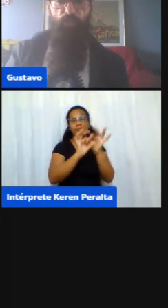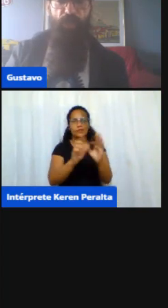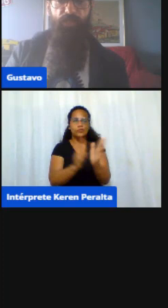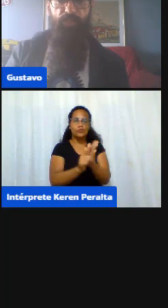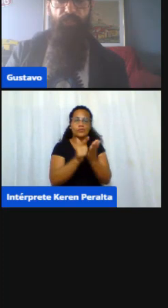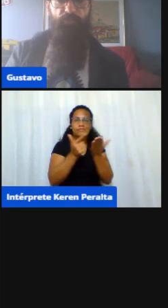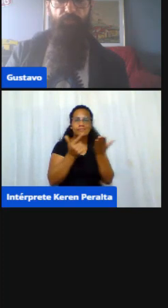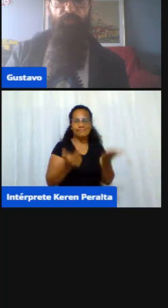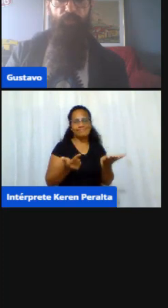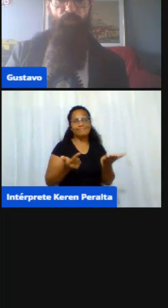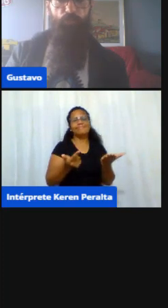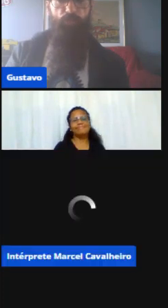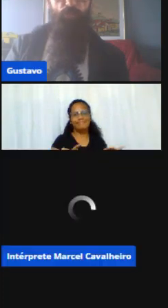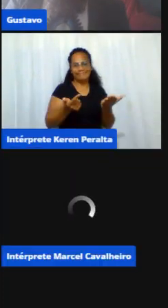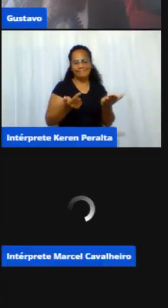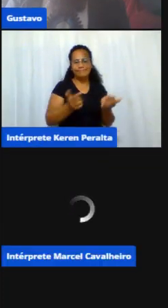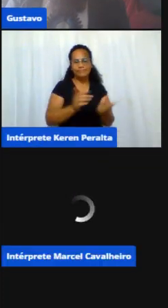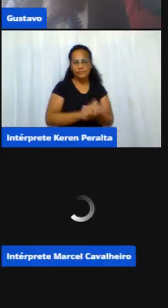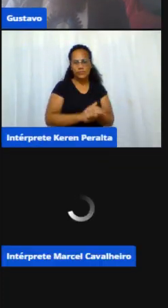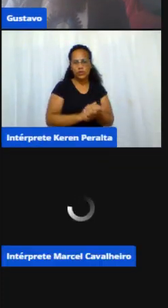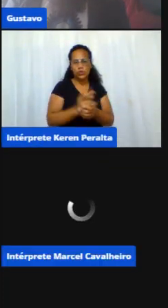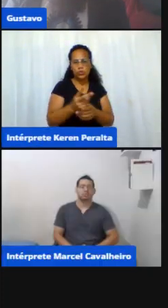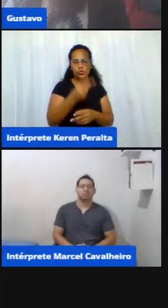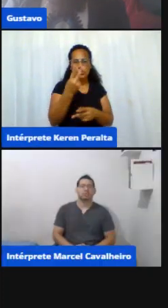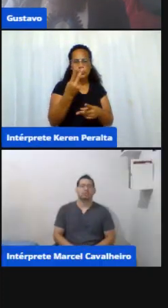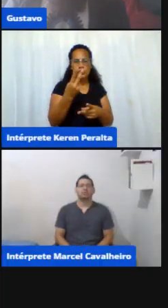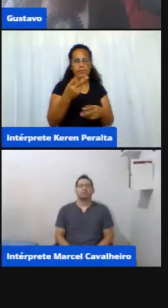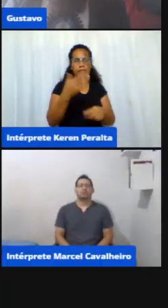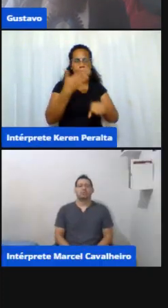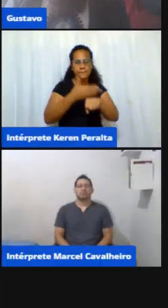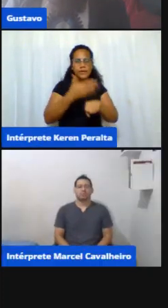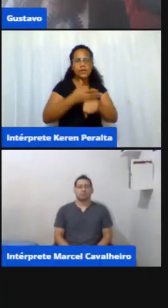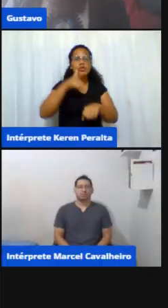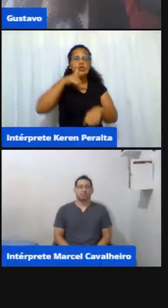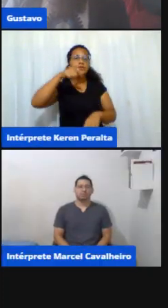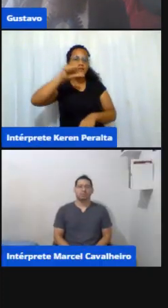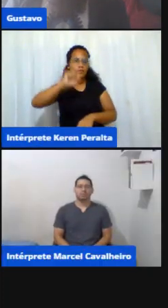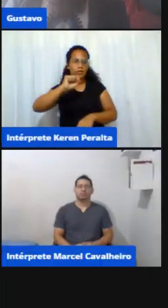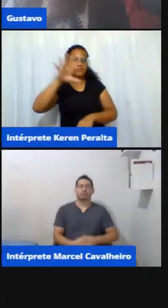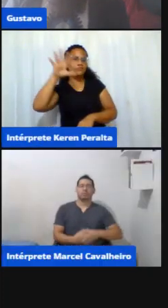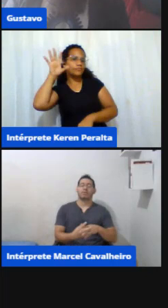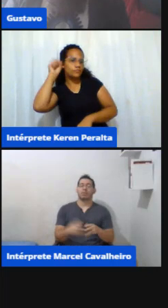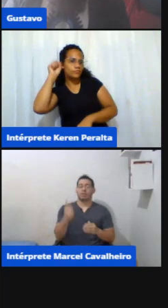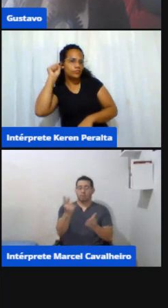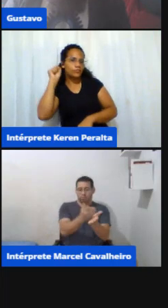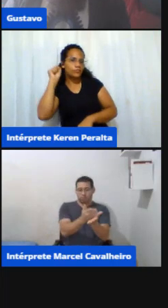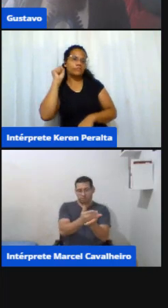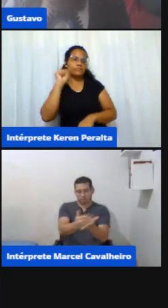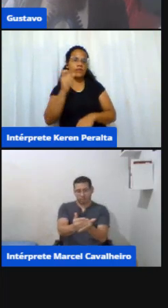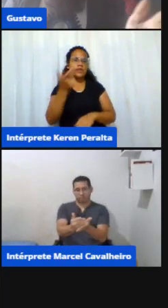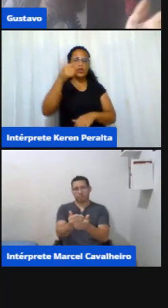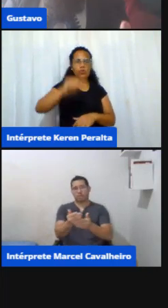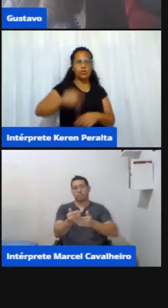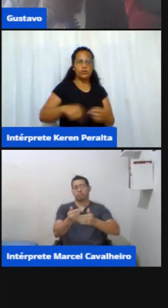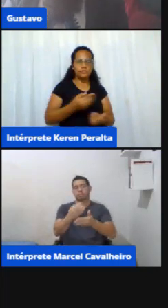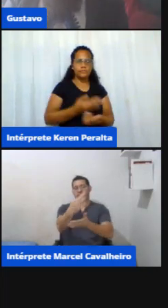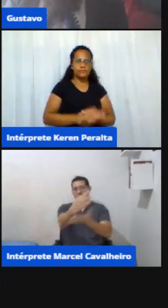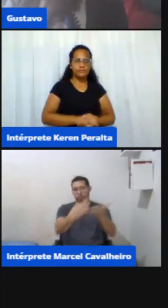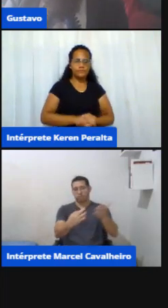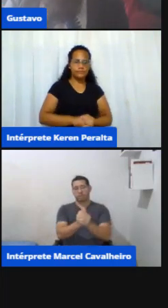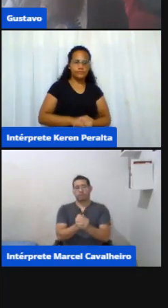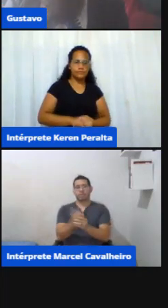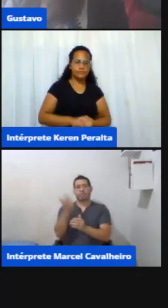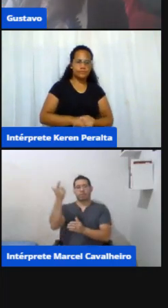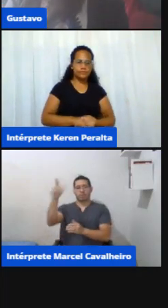de linguagem, leitura e escuta, e 1 em produção de texto. As outras 9, ao que